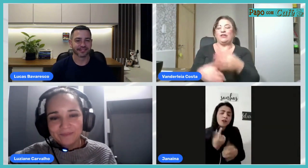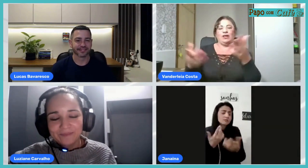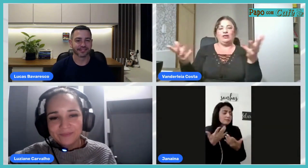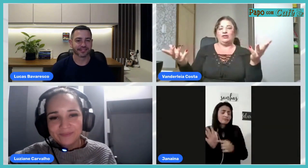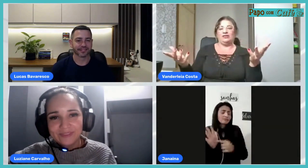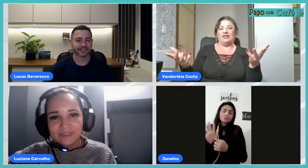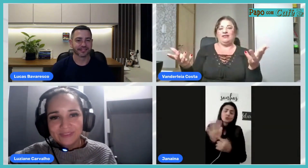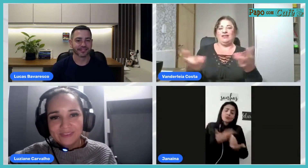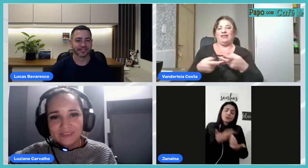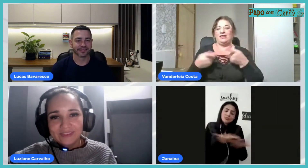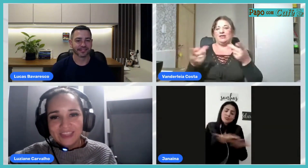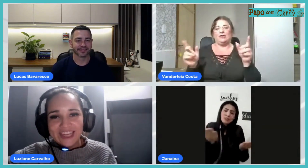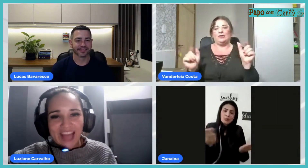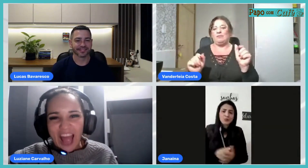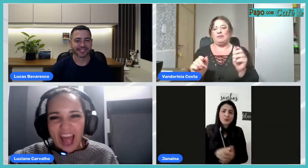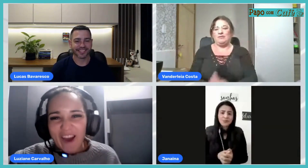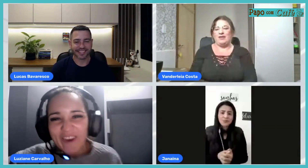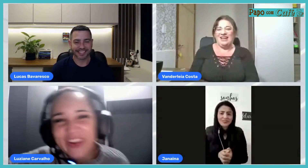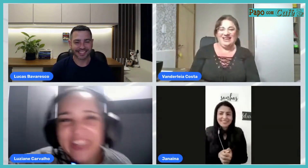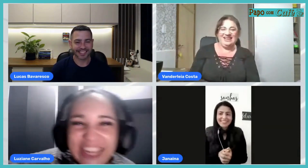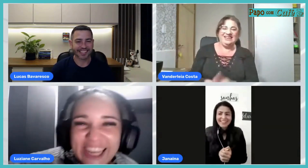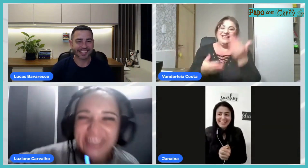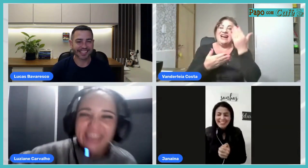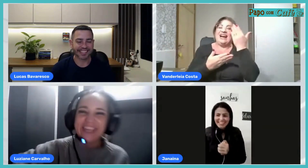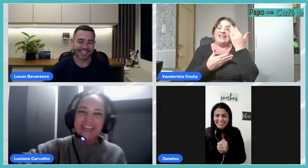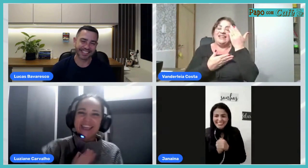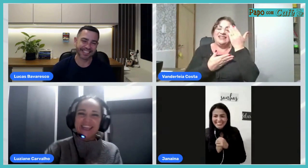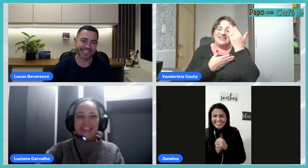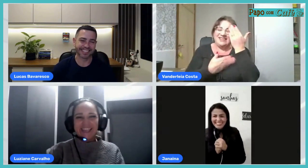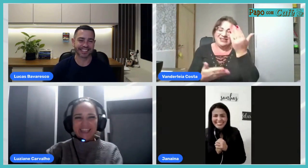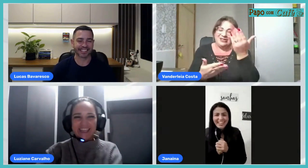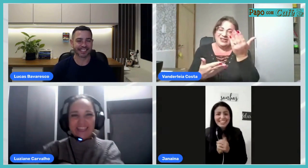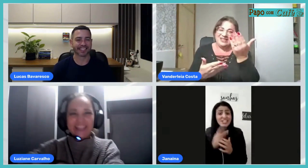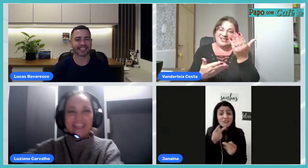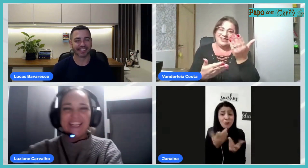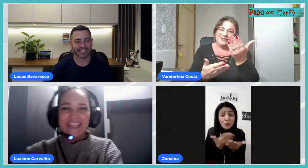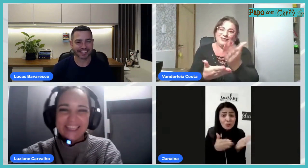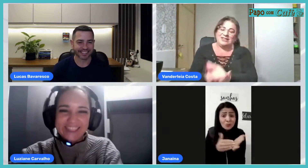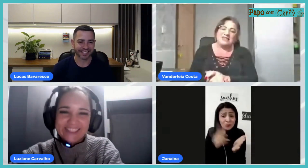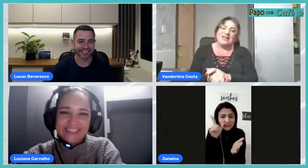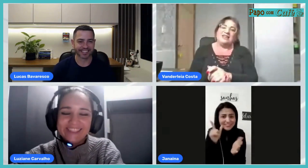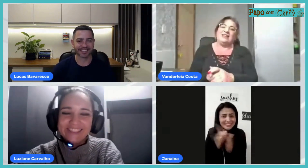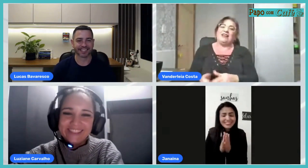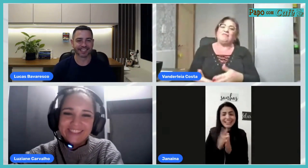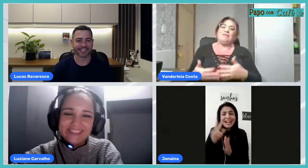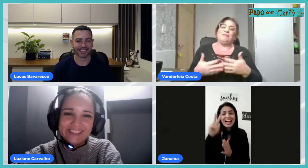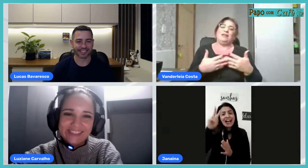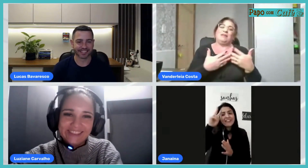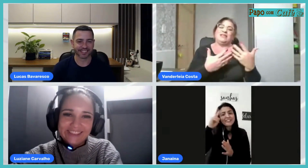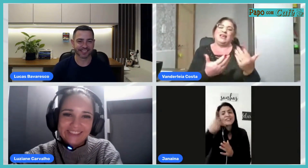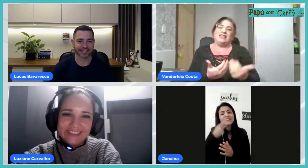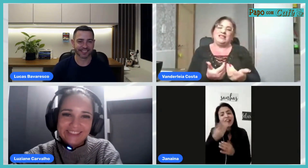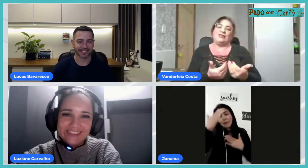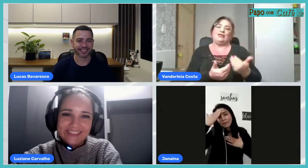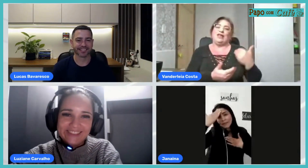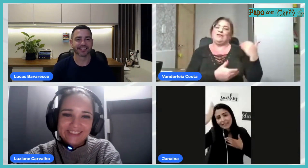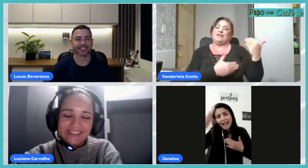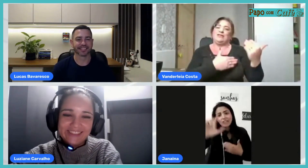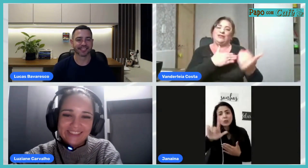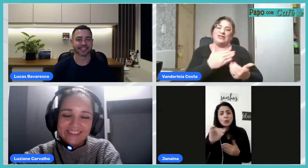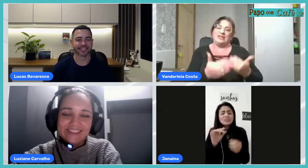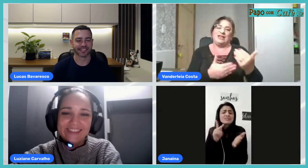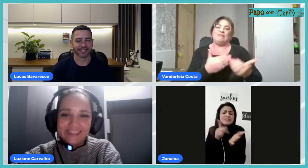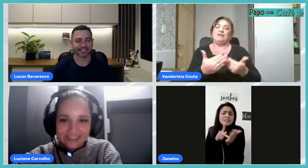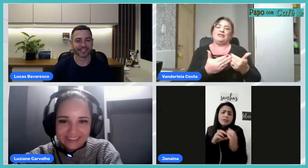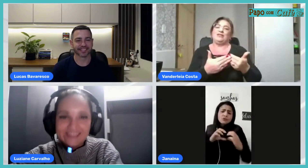Querido, tu já falou tudo, né? Agora restou Não. agradecer de coração, Lucas, né, pela paciência que tu